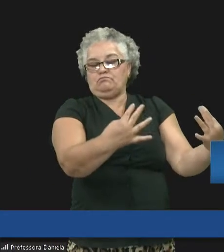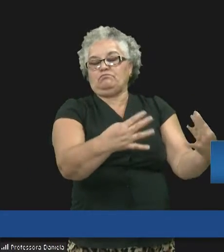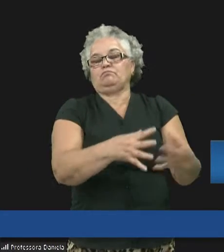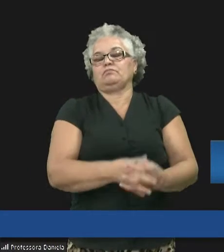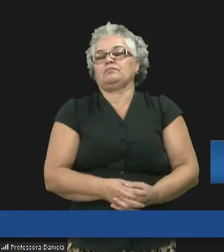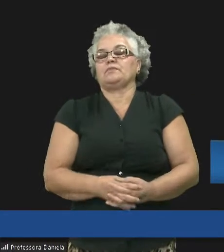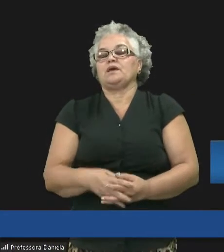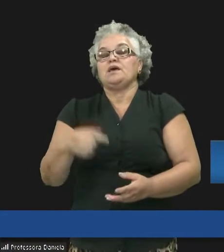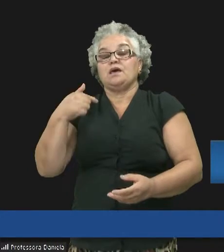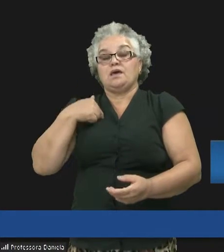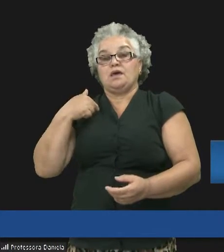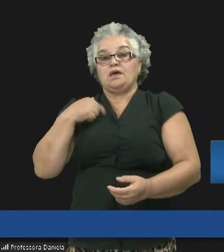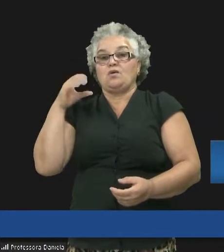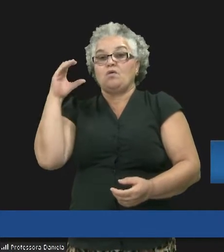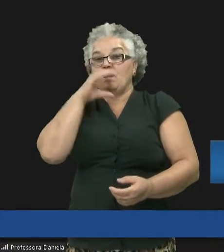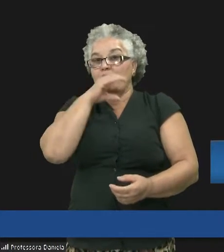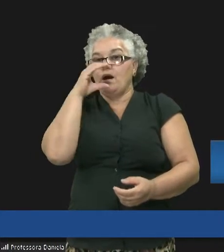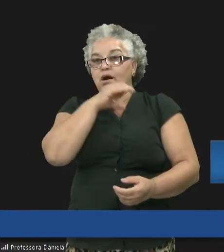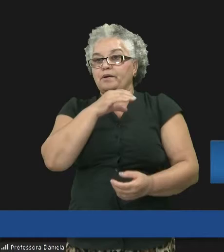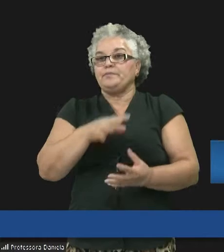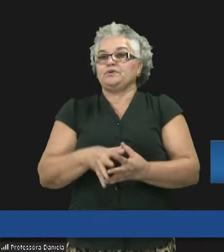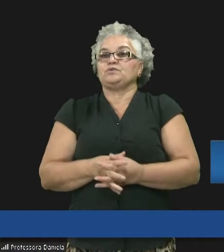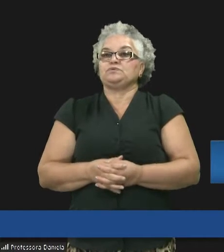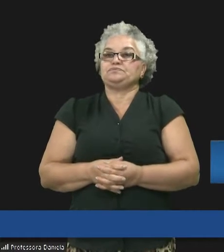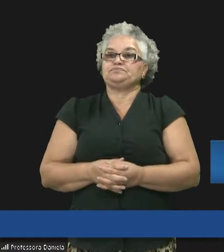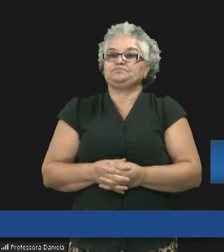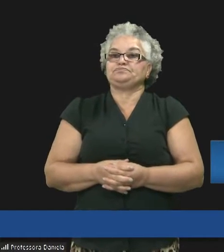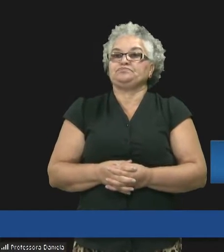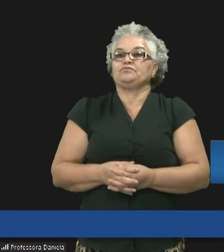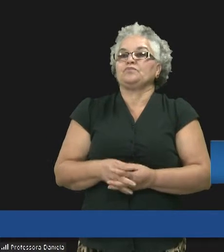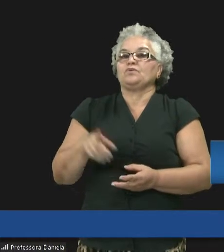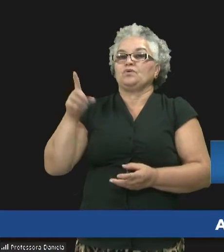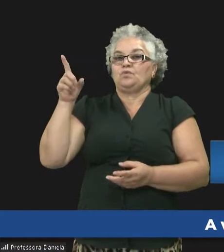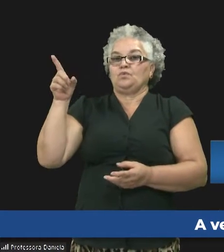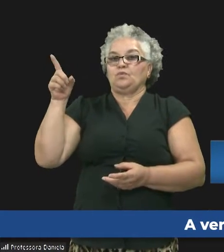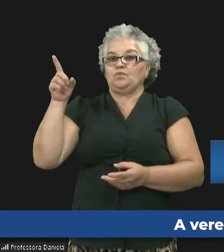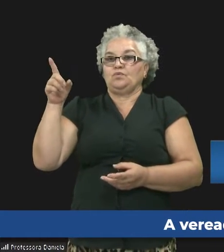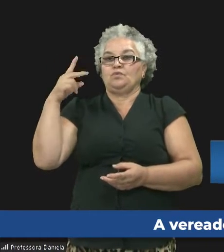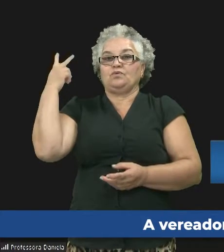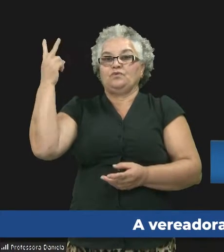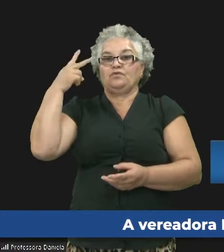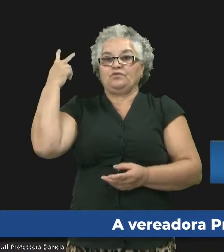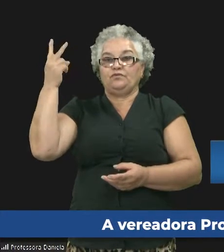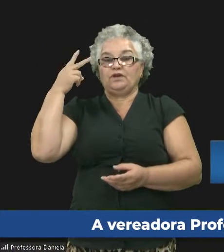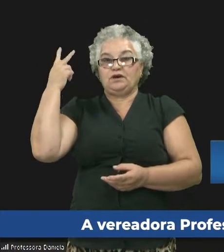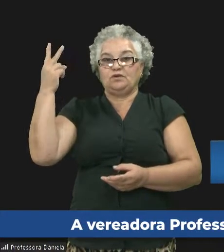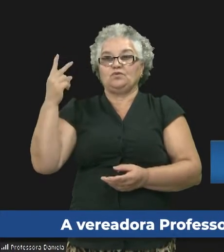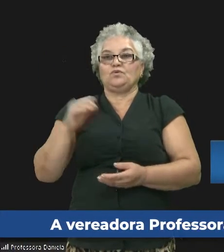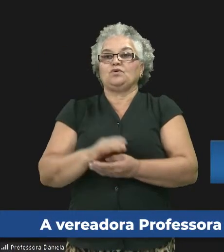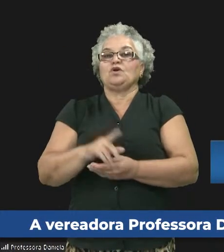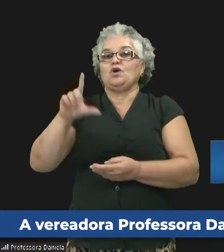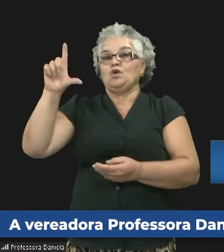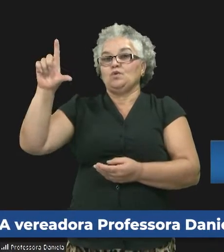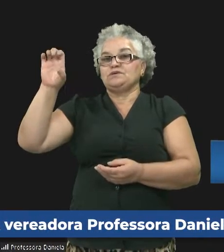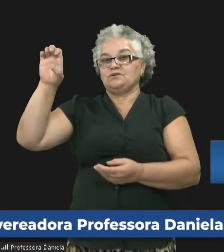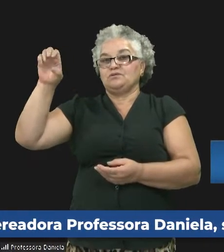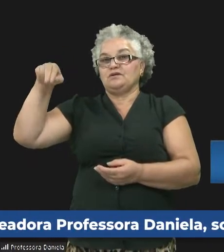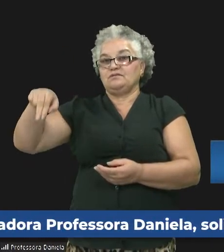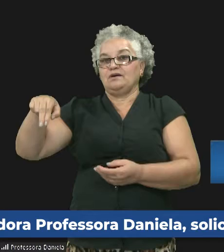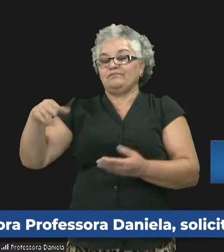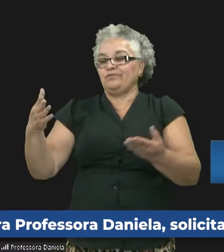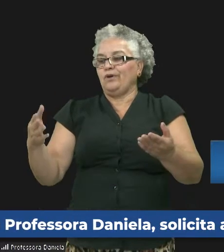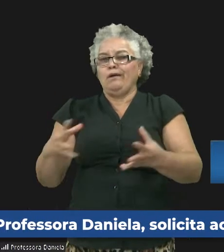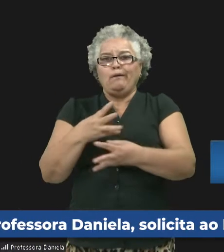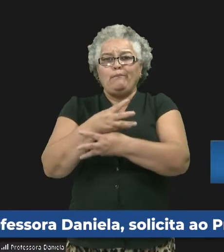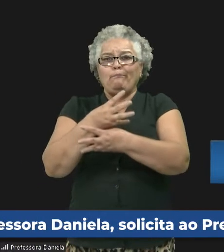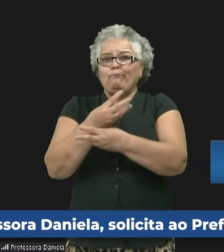até porque, como disse o Dr. Nardi desde o começo dessa sessão, são muitos requerimentos recorrentes que eu